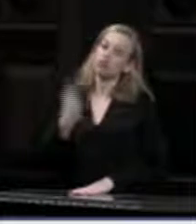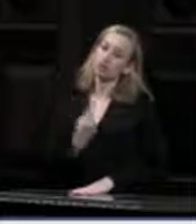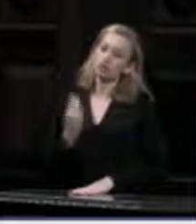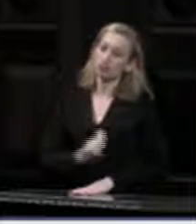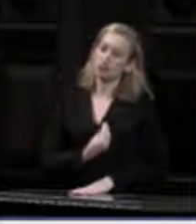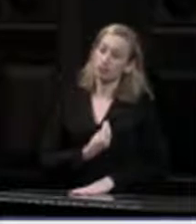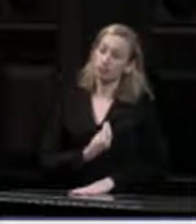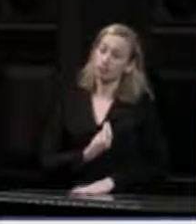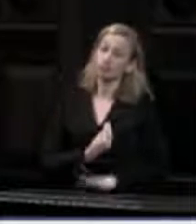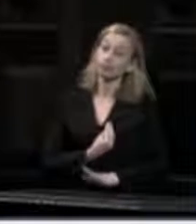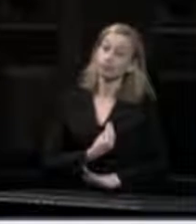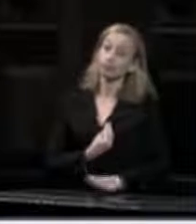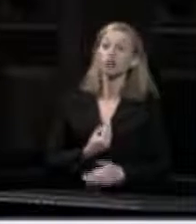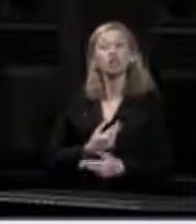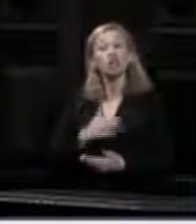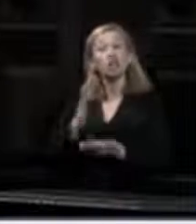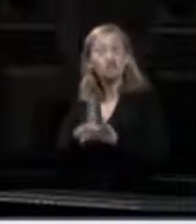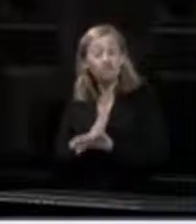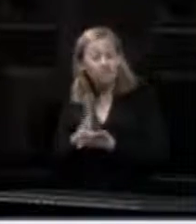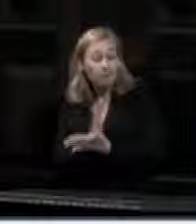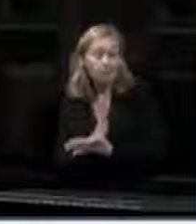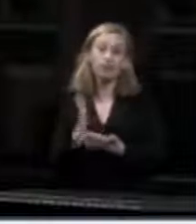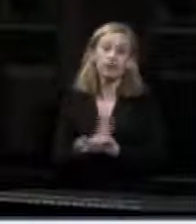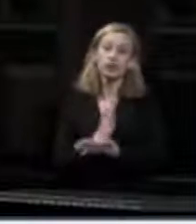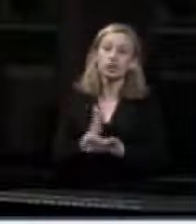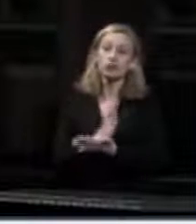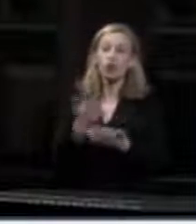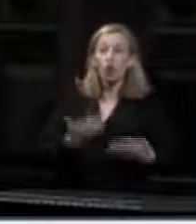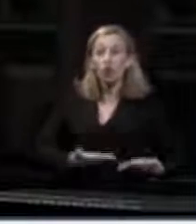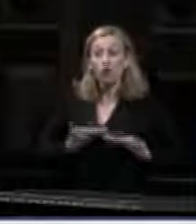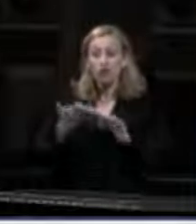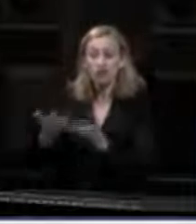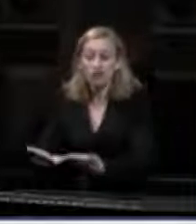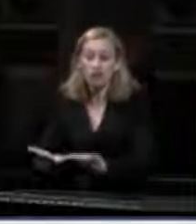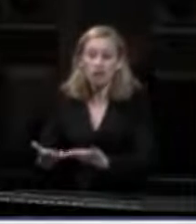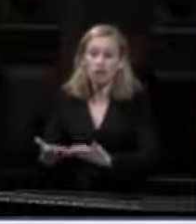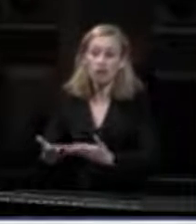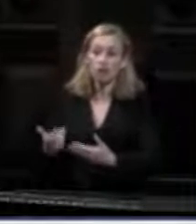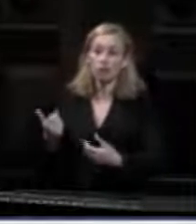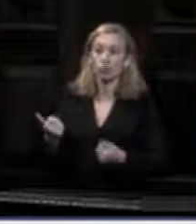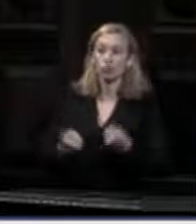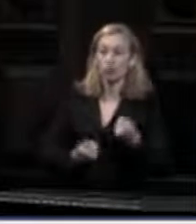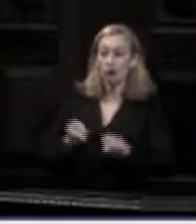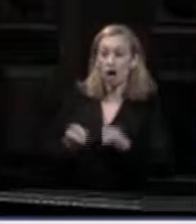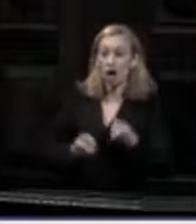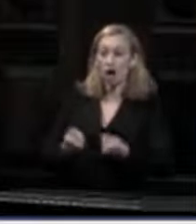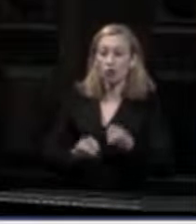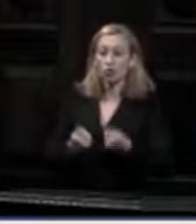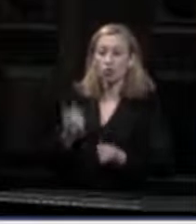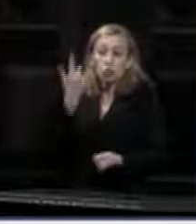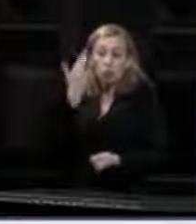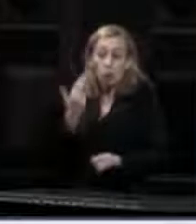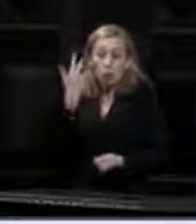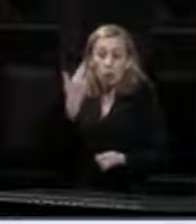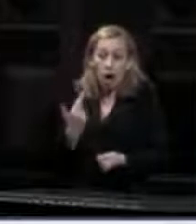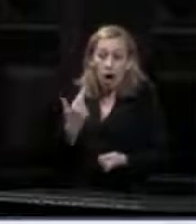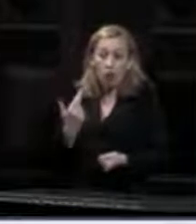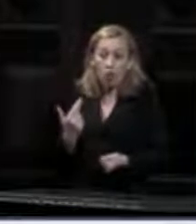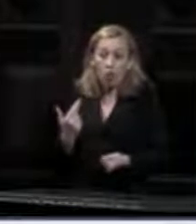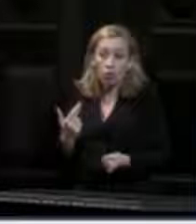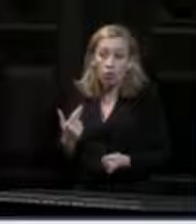E, muitas vezes, oferecer um transporte num carro comum, onde se entra